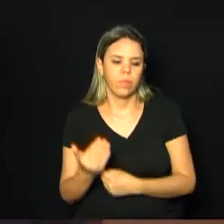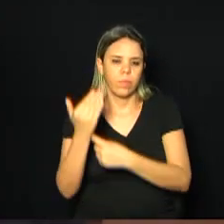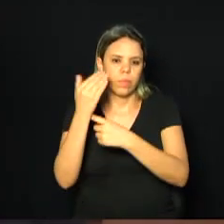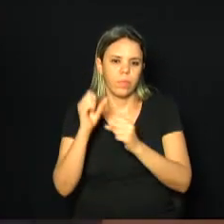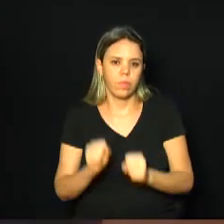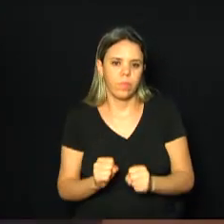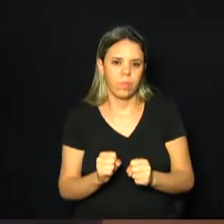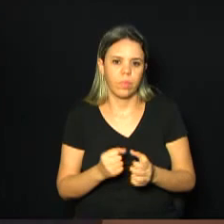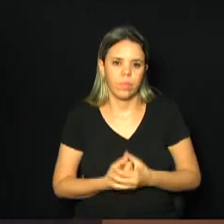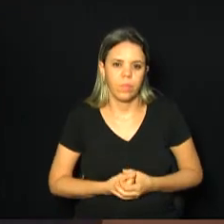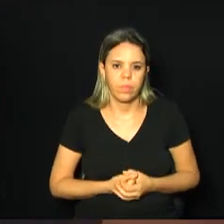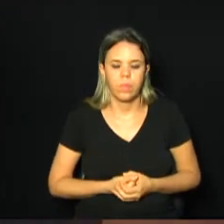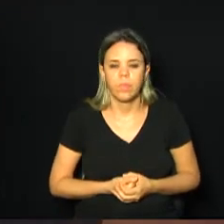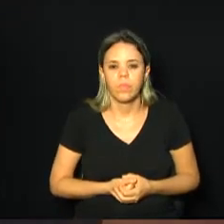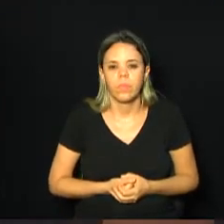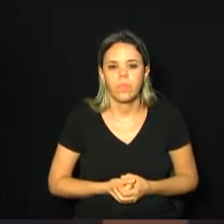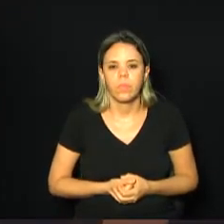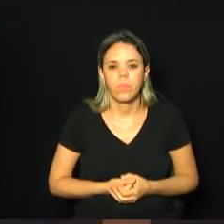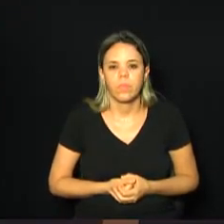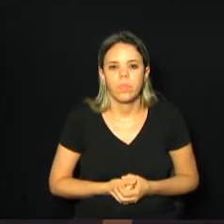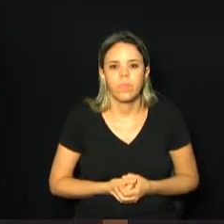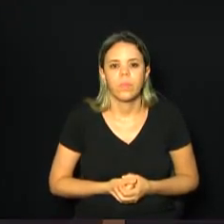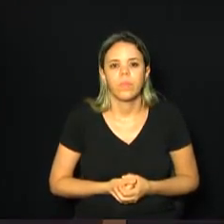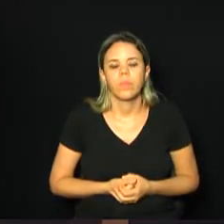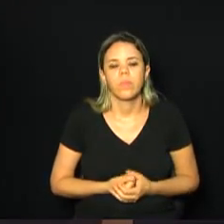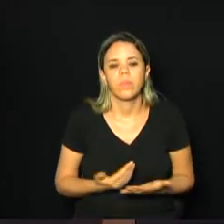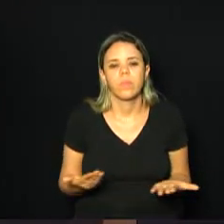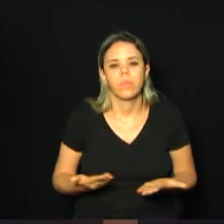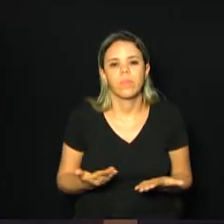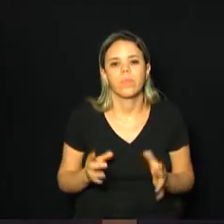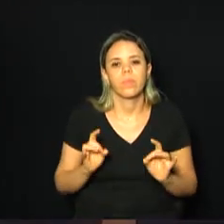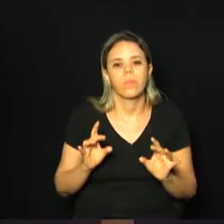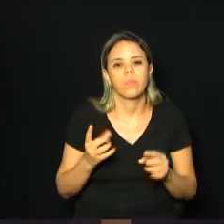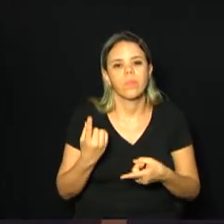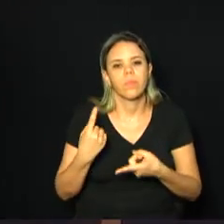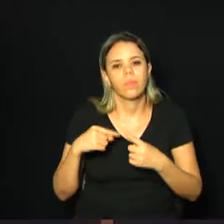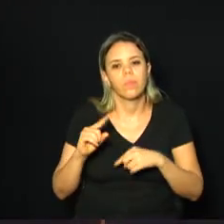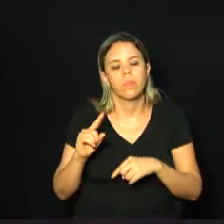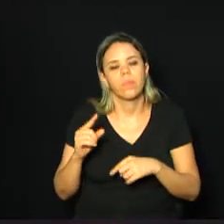ser considerado um bug do milênio. Né?